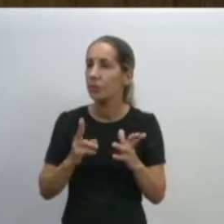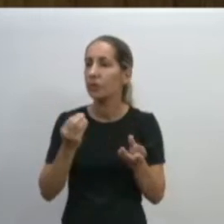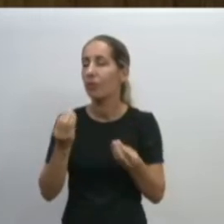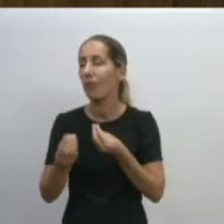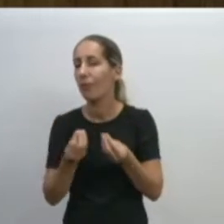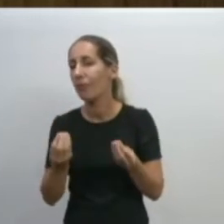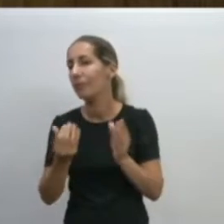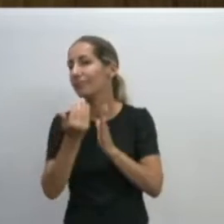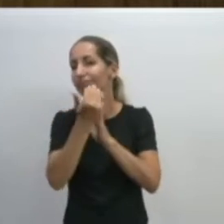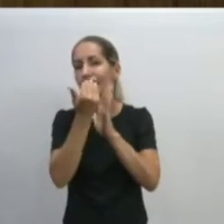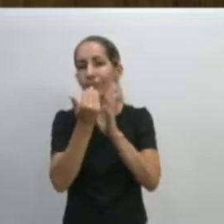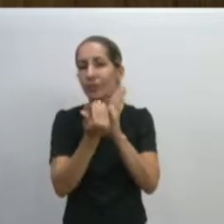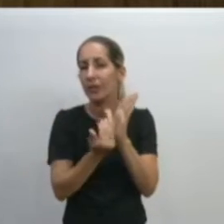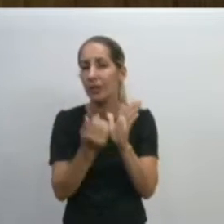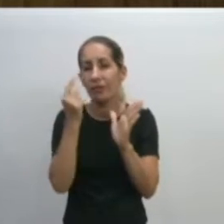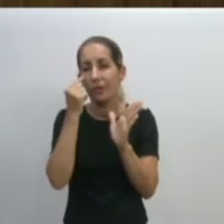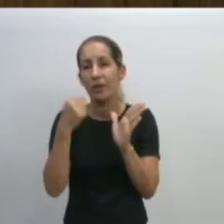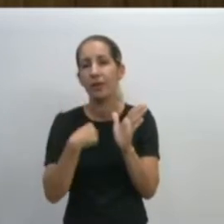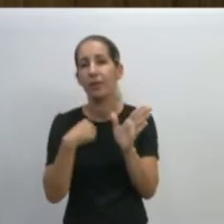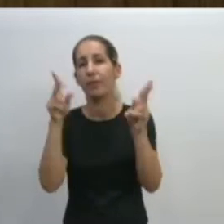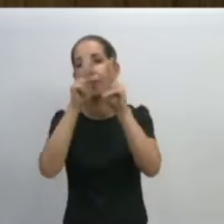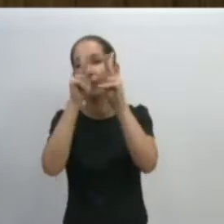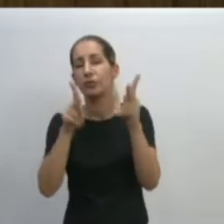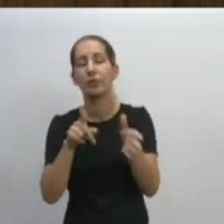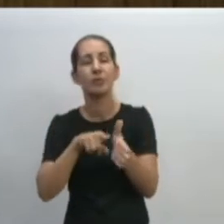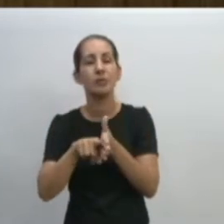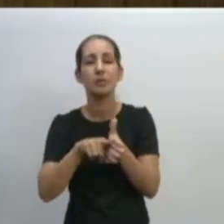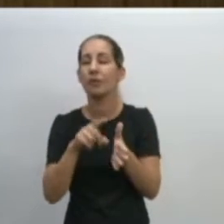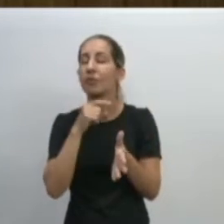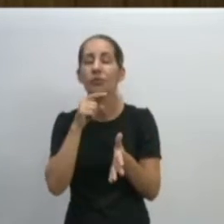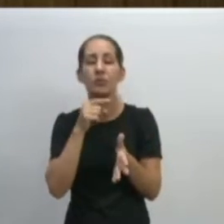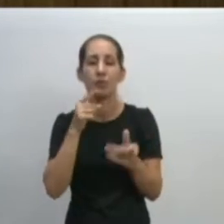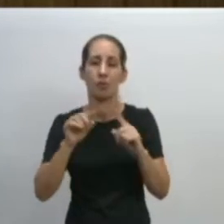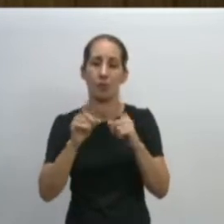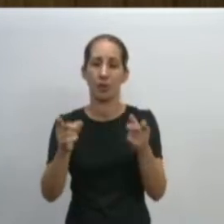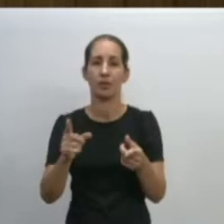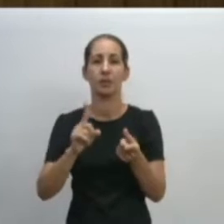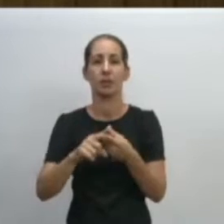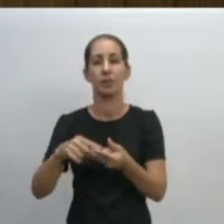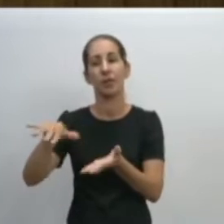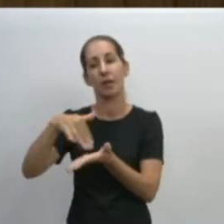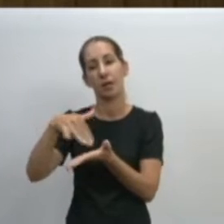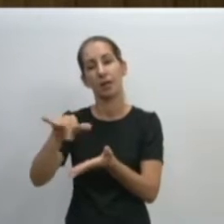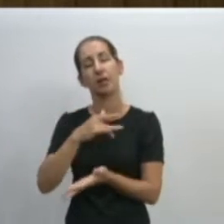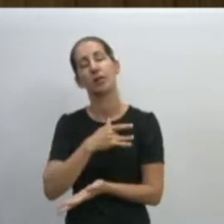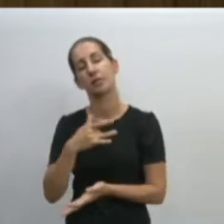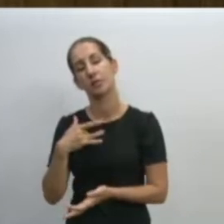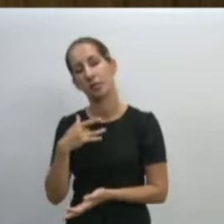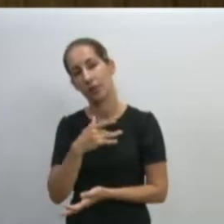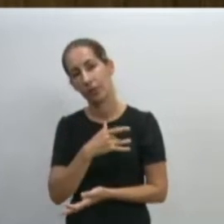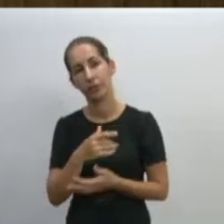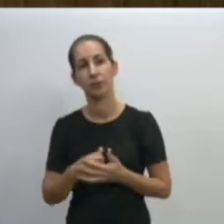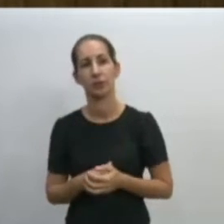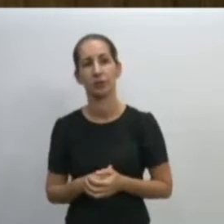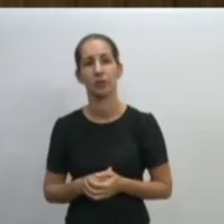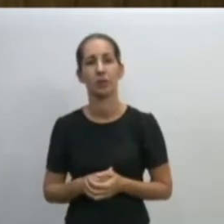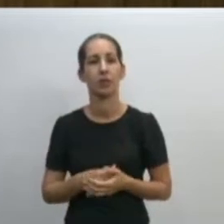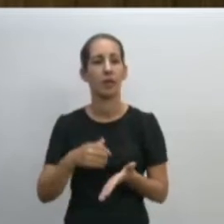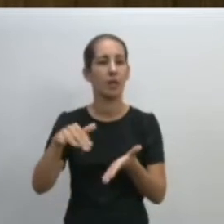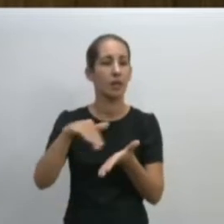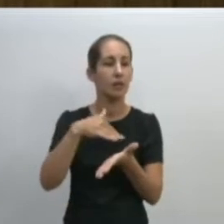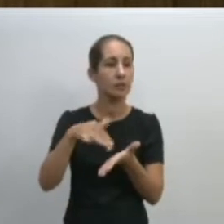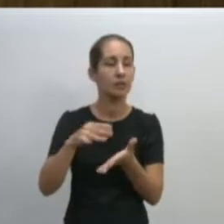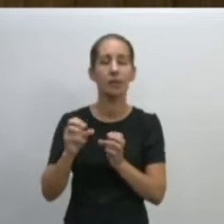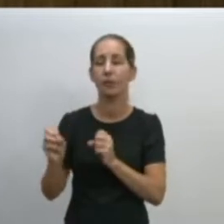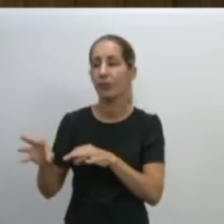não consigo acompanhar o meu projeto. Mas a gente também vê na área da saúde, né? A gente também não vê na área da